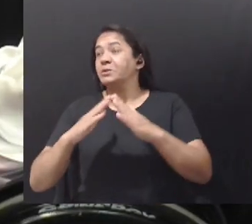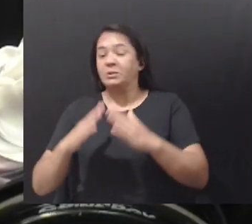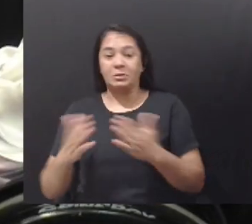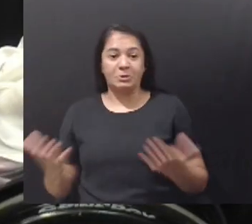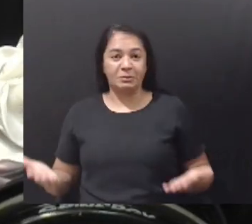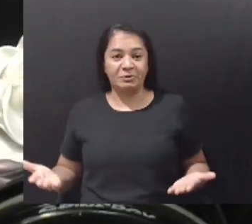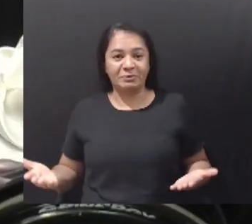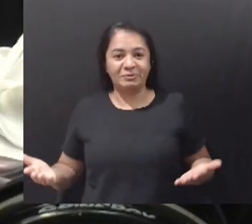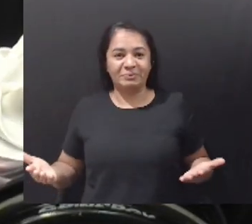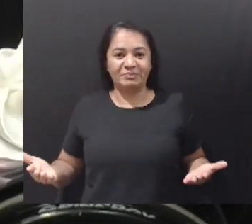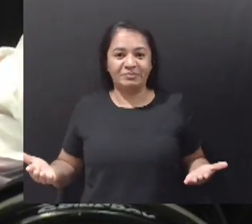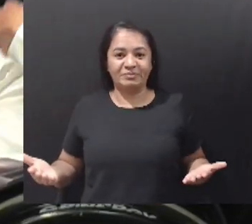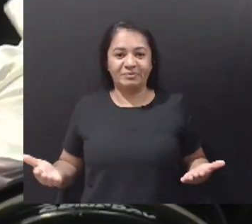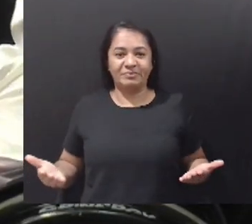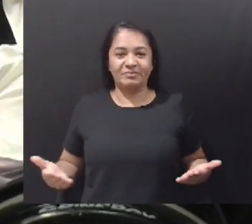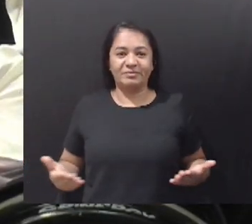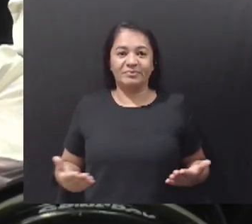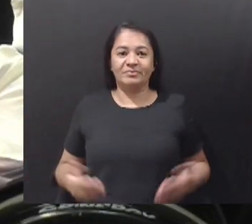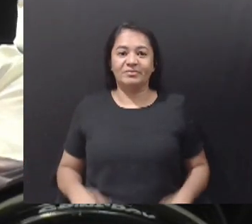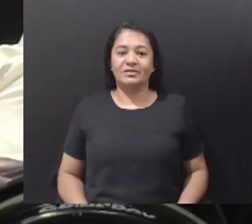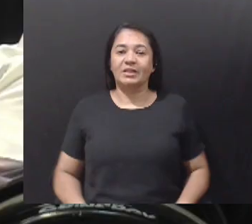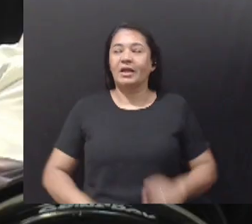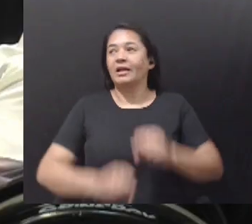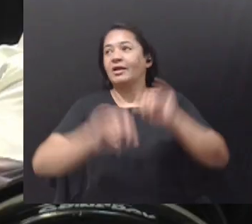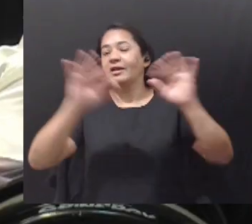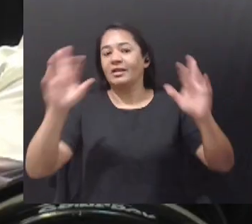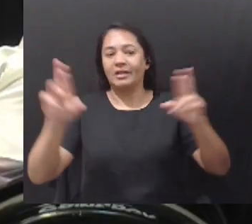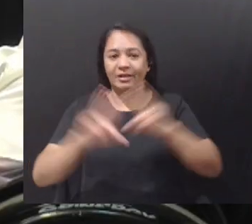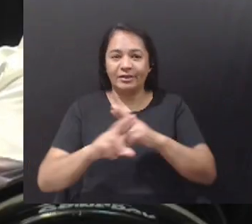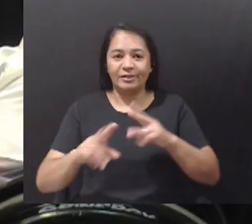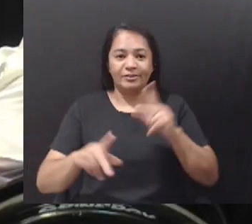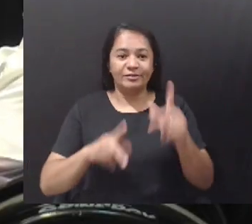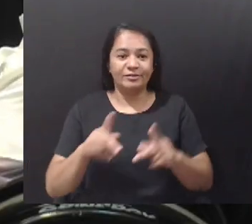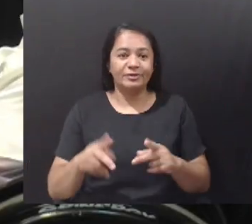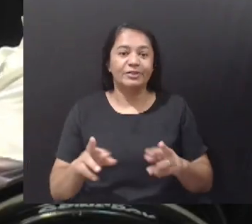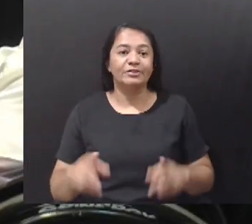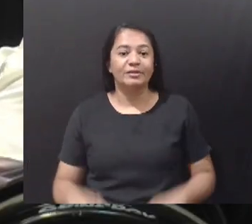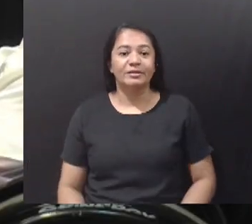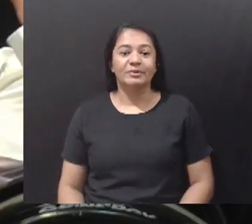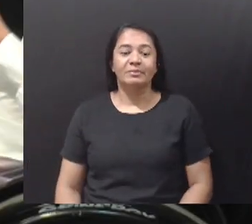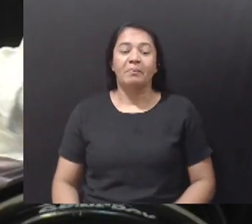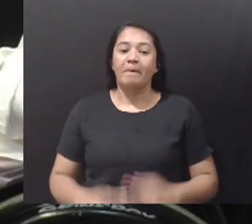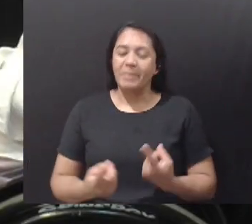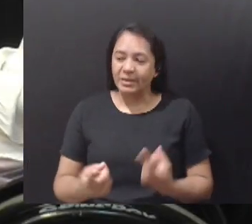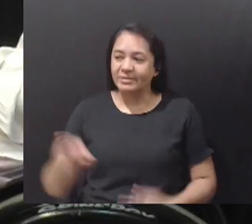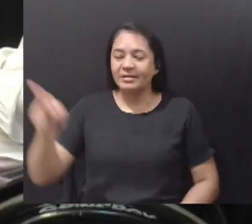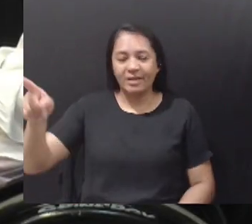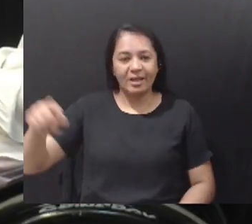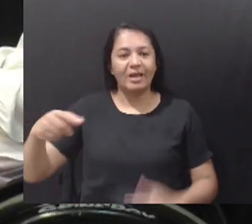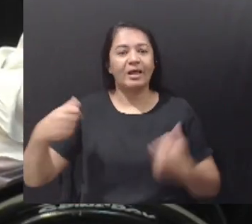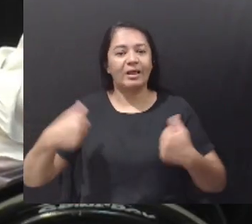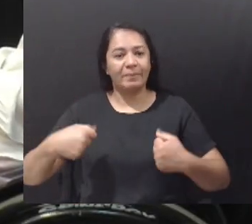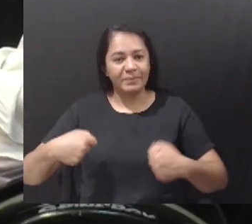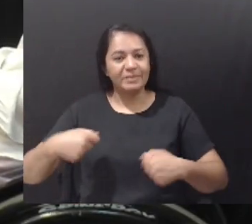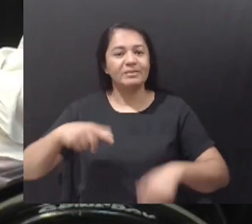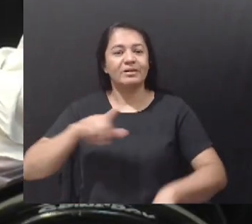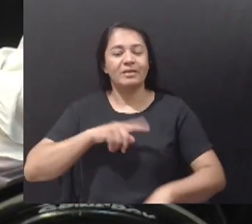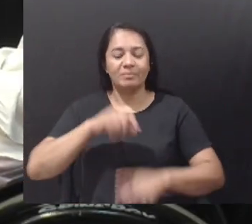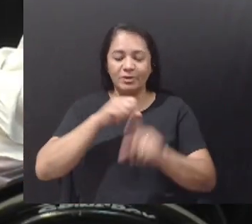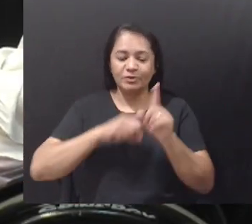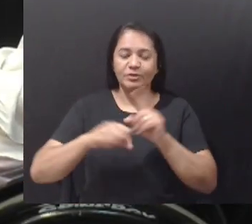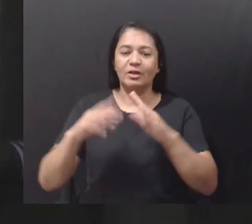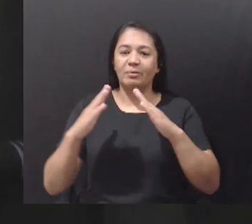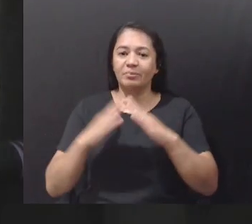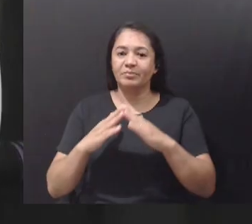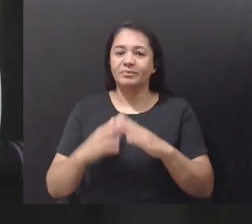como Campinas. A gente sabe que, claro, a relação de Claro, populacional é claro. bem diferente, mas há esse olhar também social para a habitação. Ah, querida,